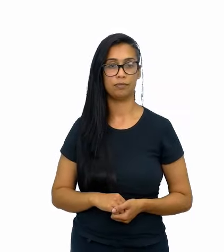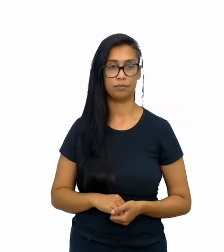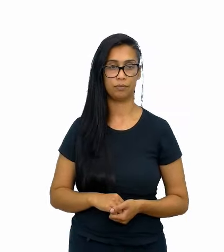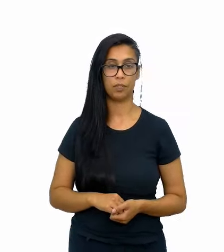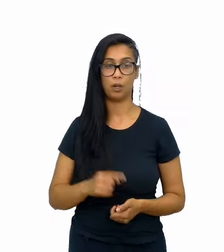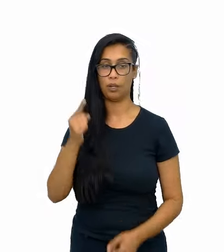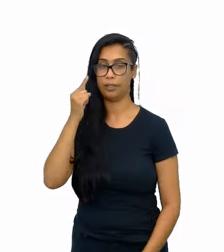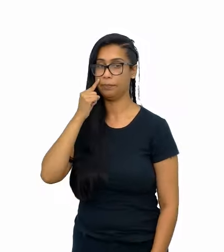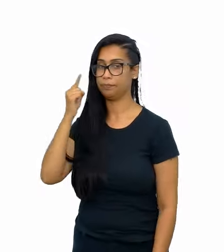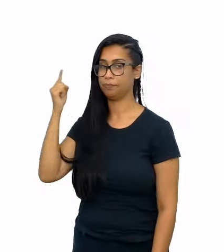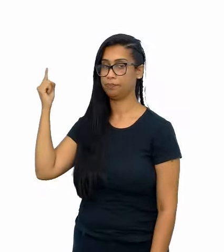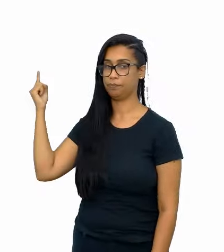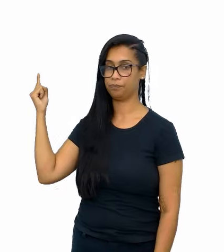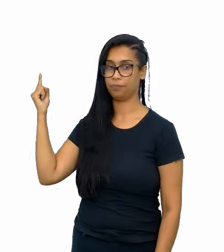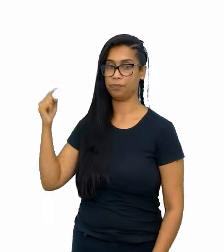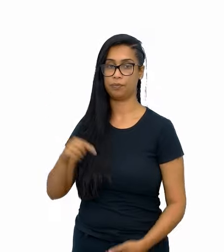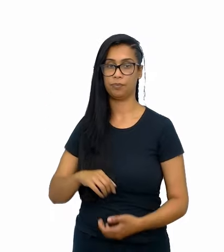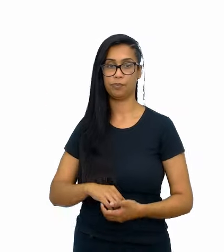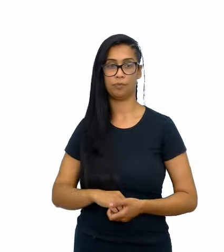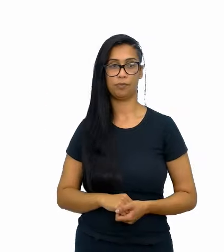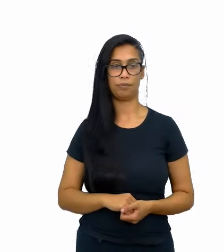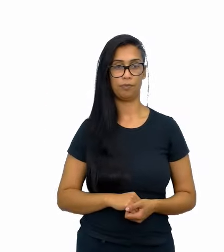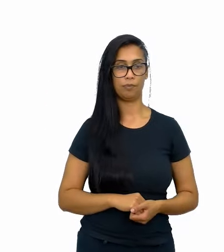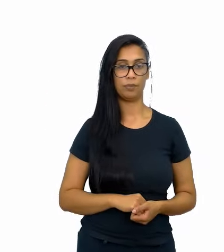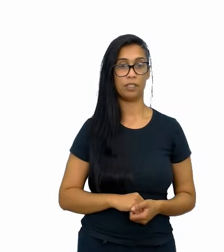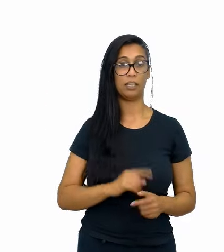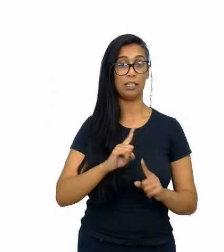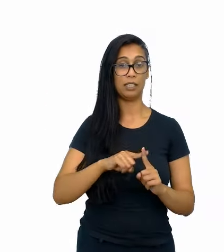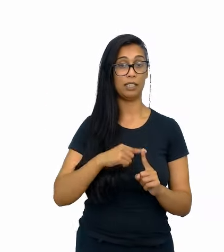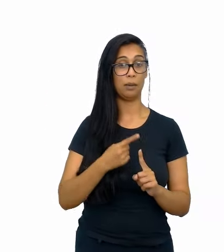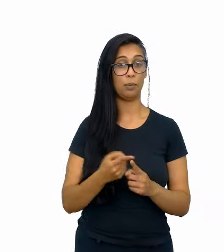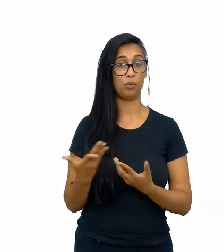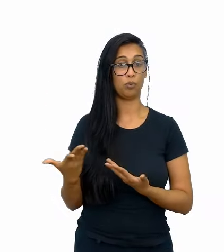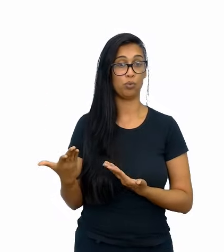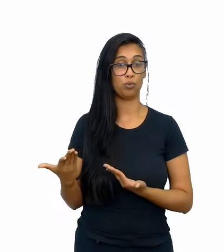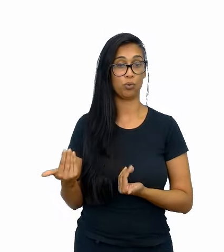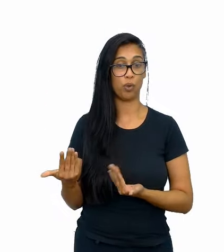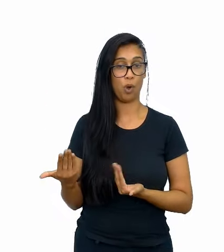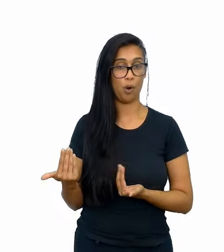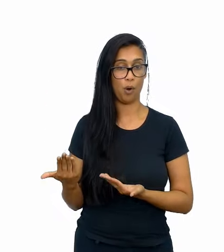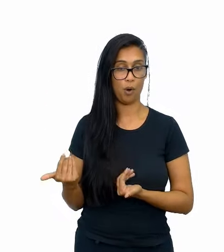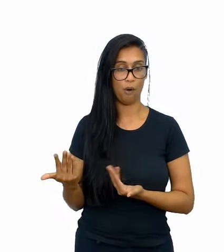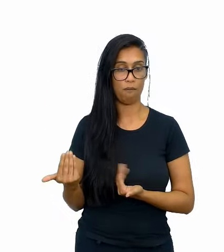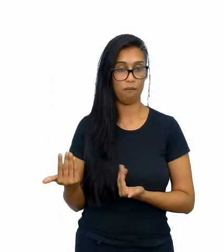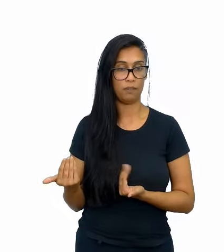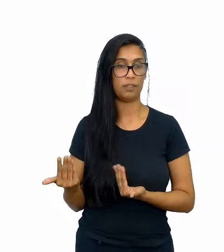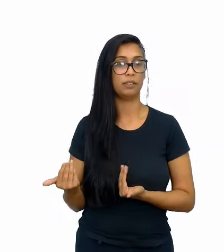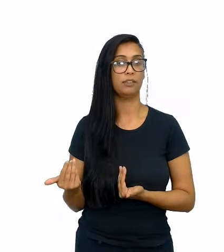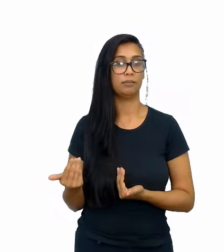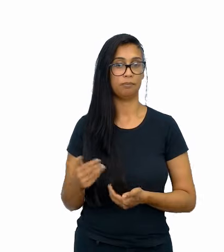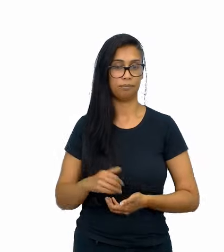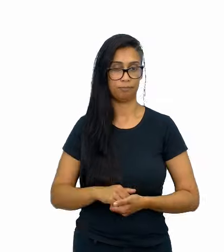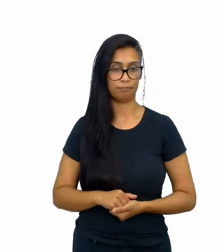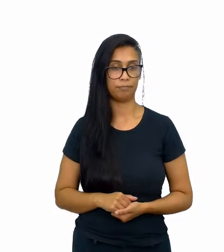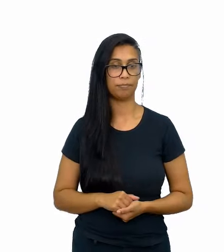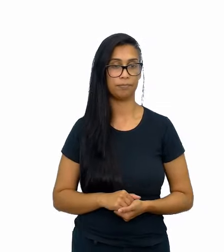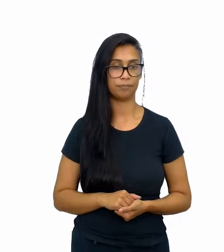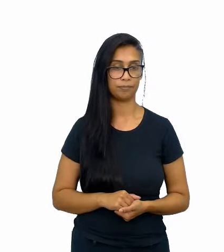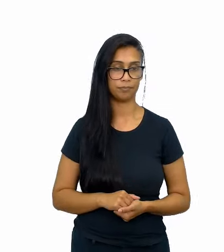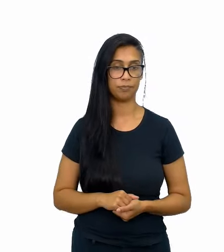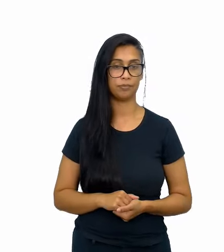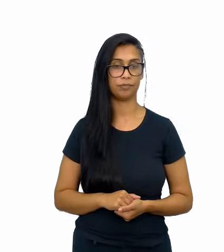disso, relatos de jovens moçambicanos quanto à situação vivenciada e noticiada. E